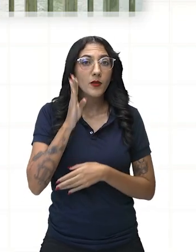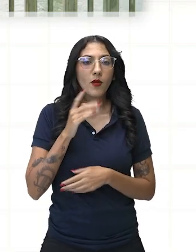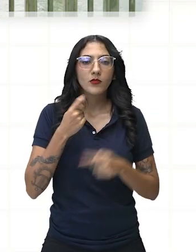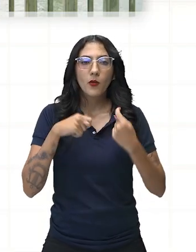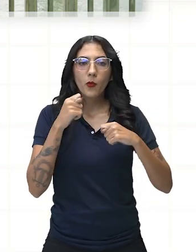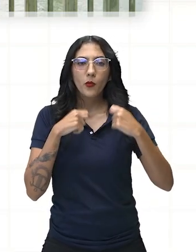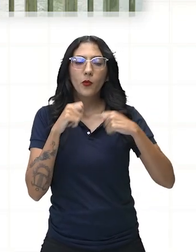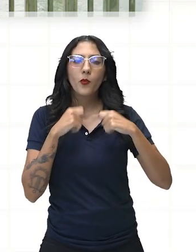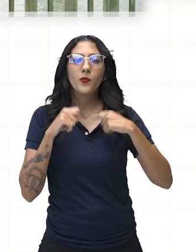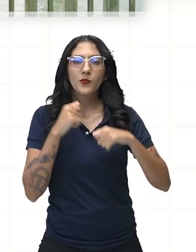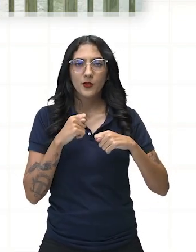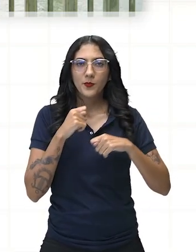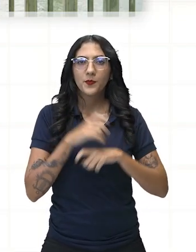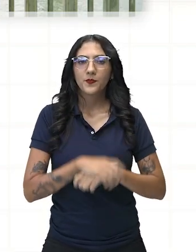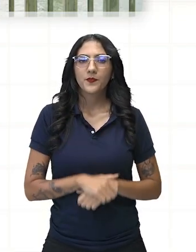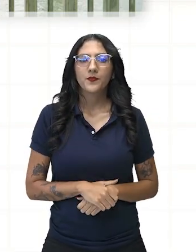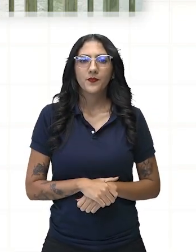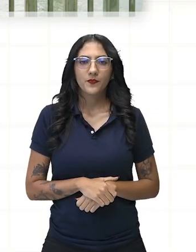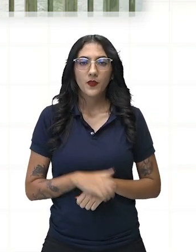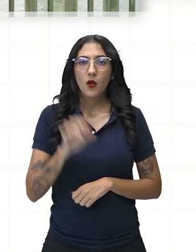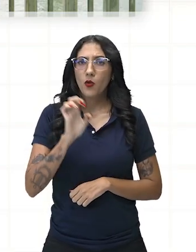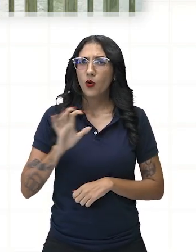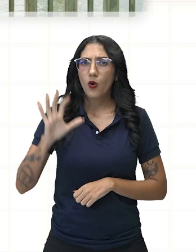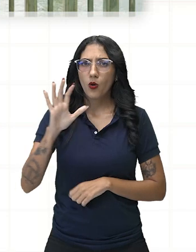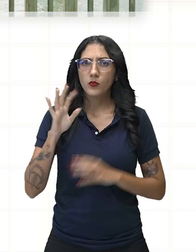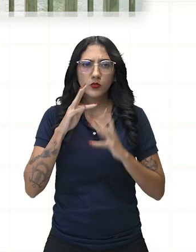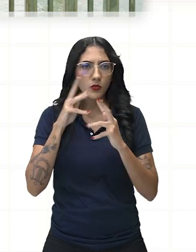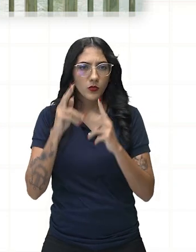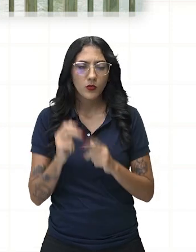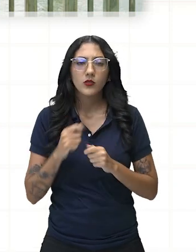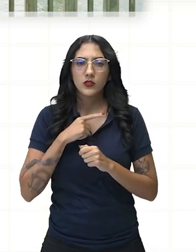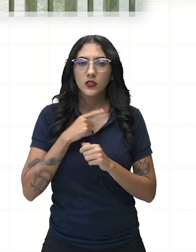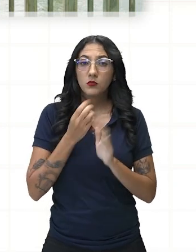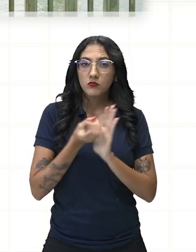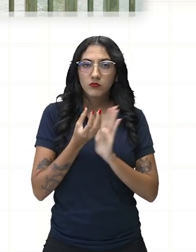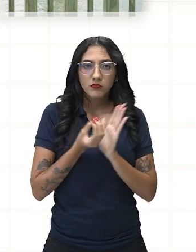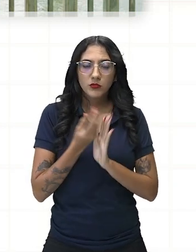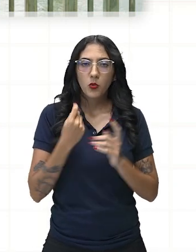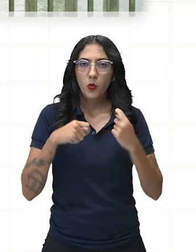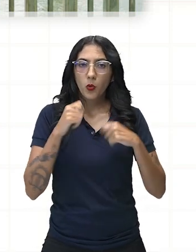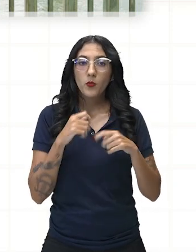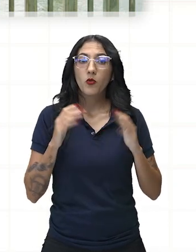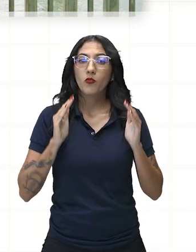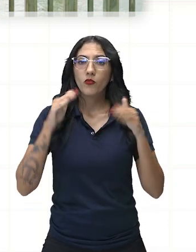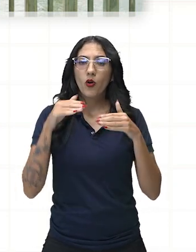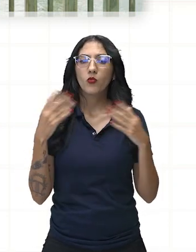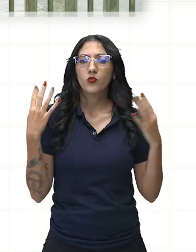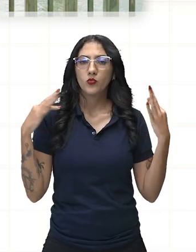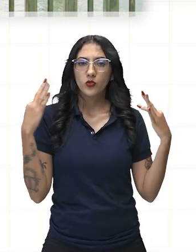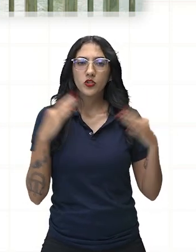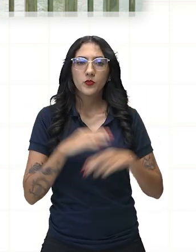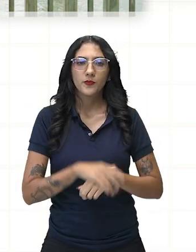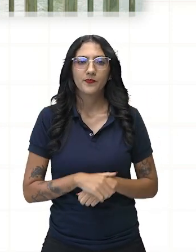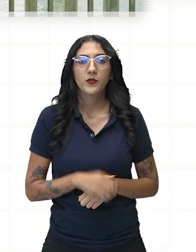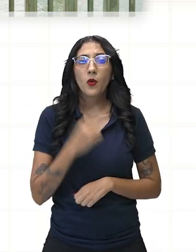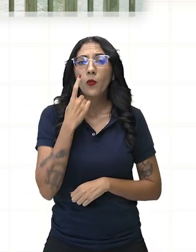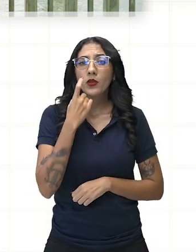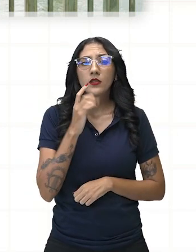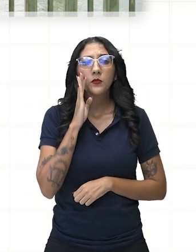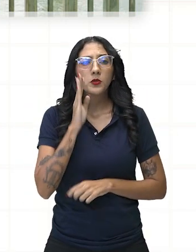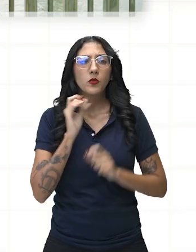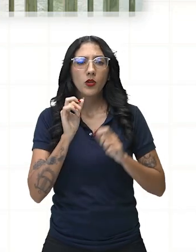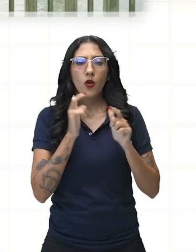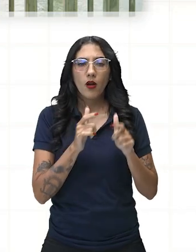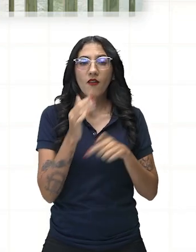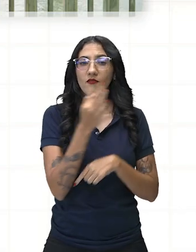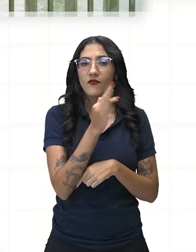União Europeia ela produz. A Europa, de uma forma geral, produz. Os principais polos de atração turística são ali